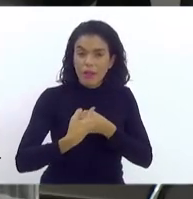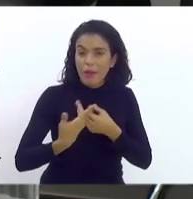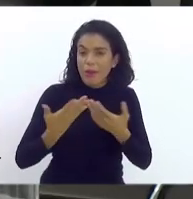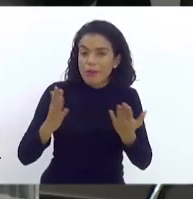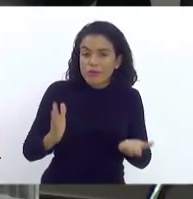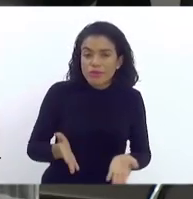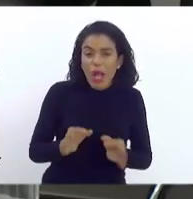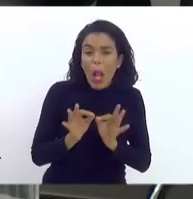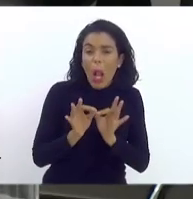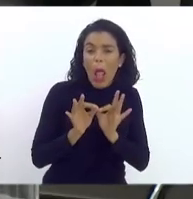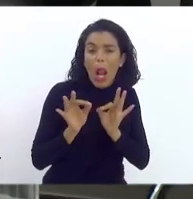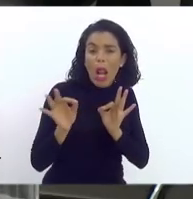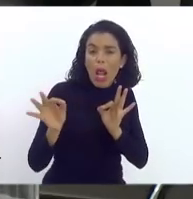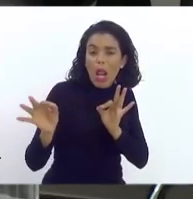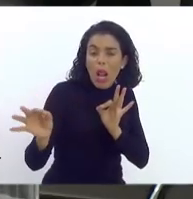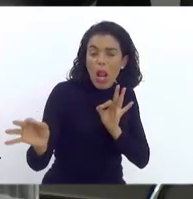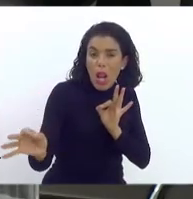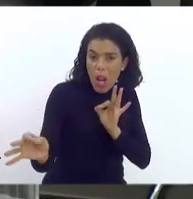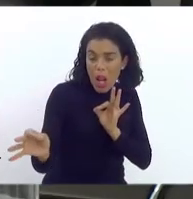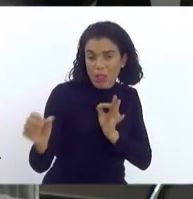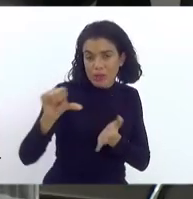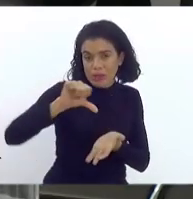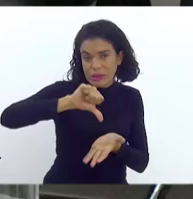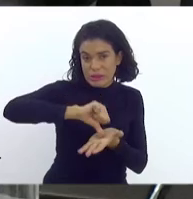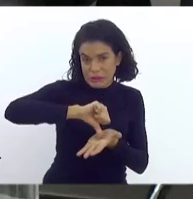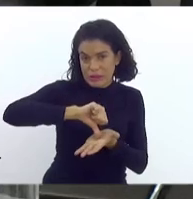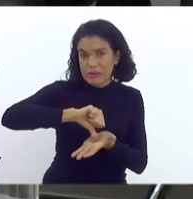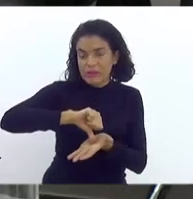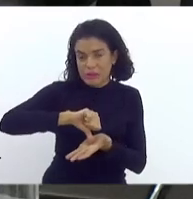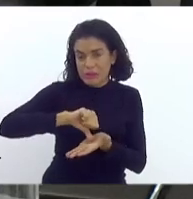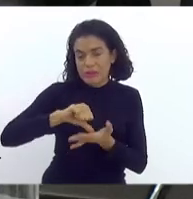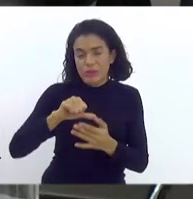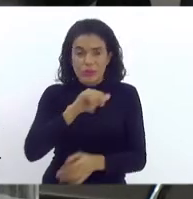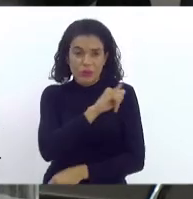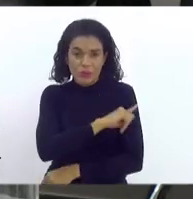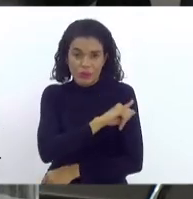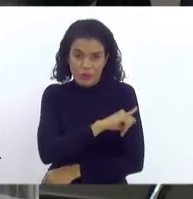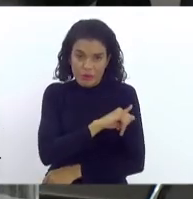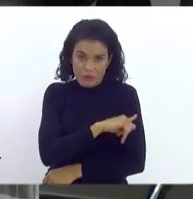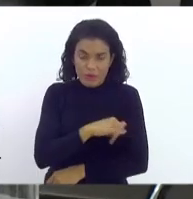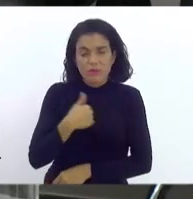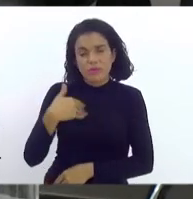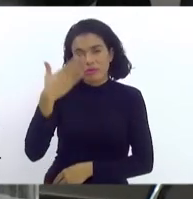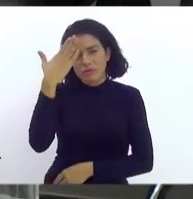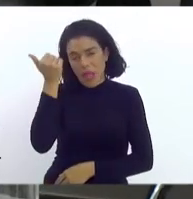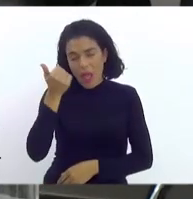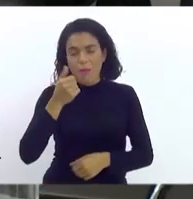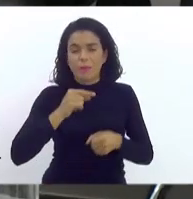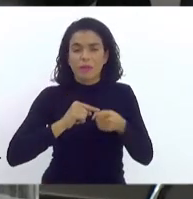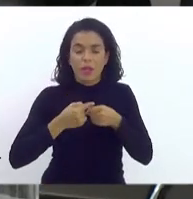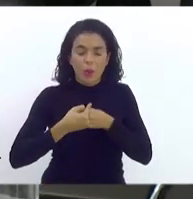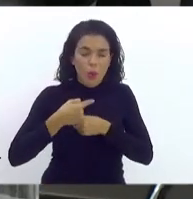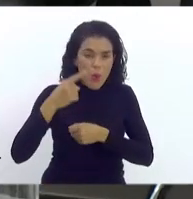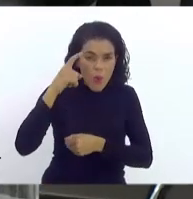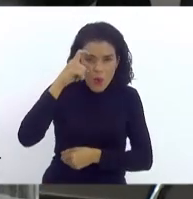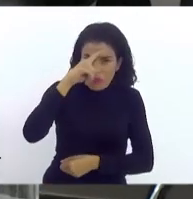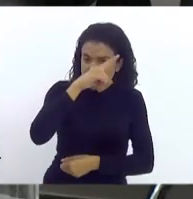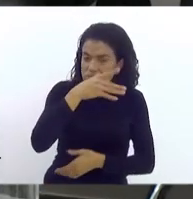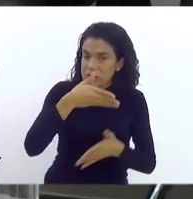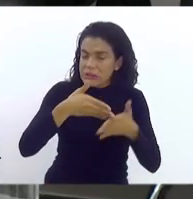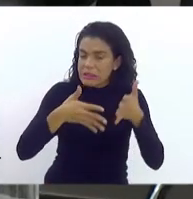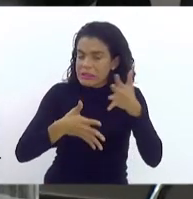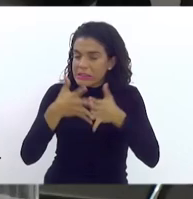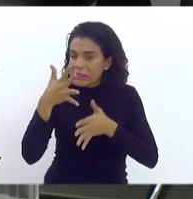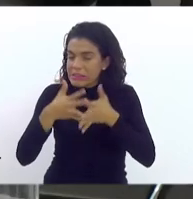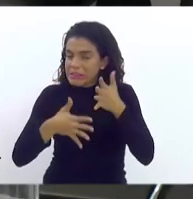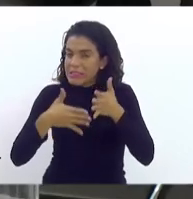já está tão distante, né, da capital do estado do Rio de Janeiro, a gente sabe que o interior passa por uma dificuldade muito grande